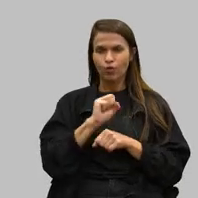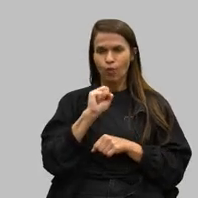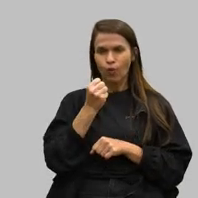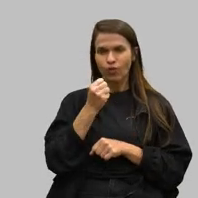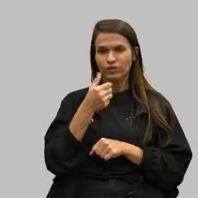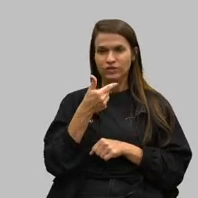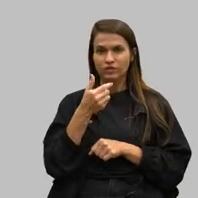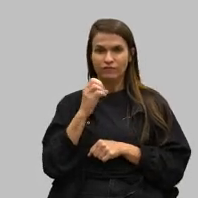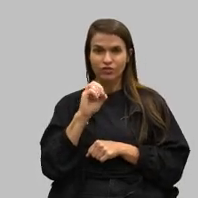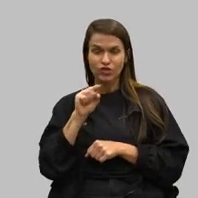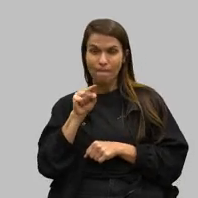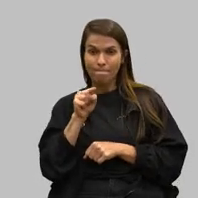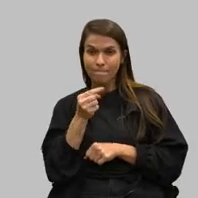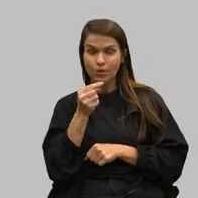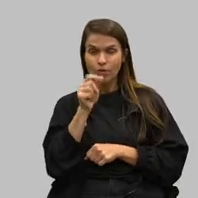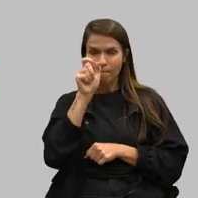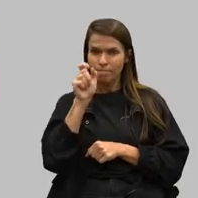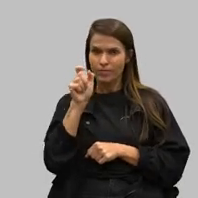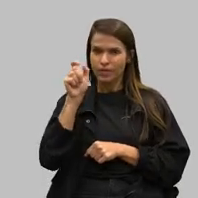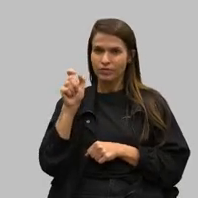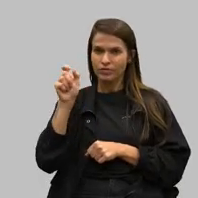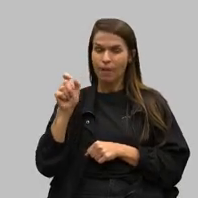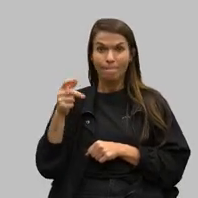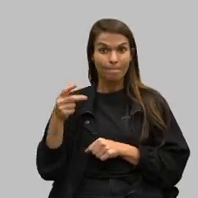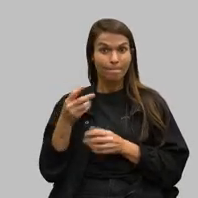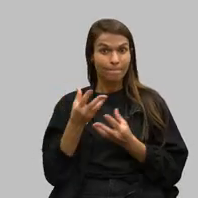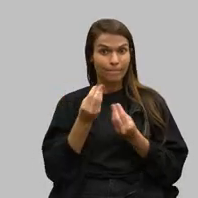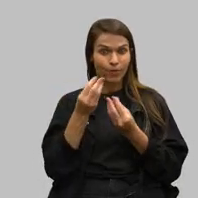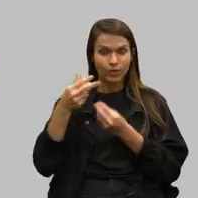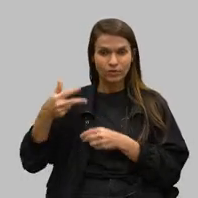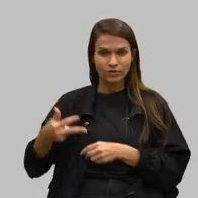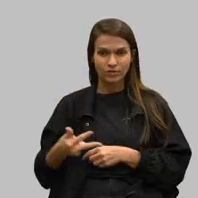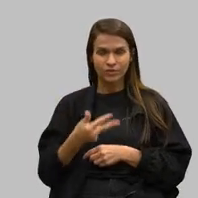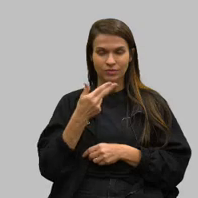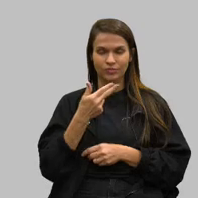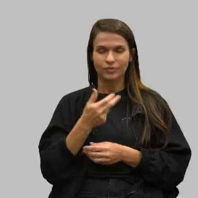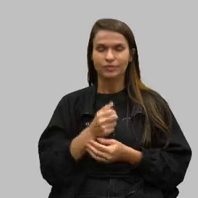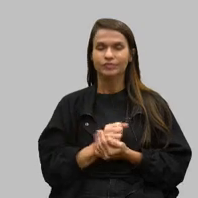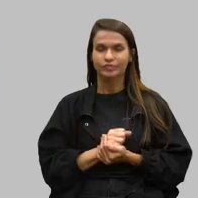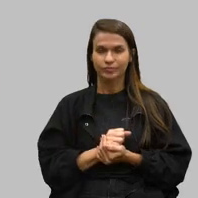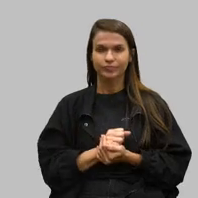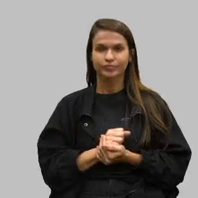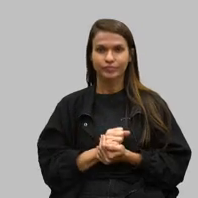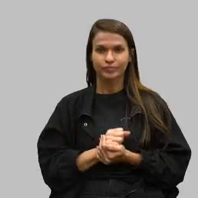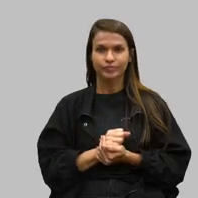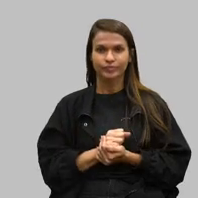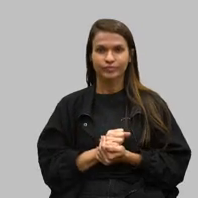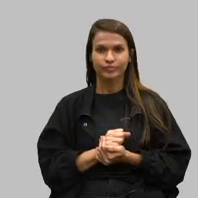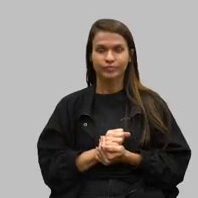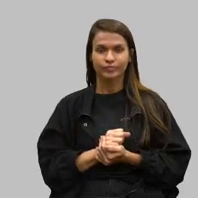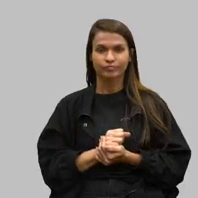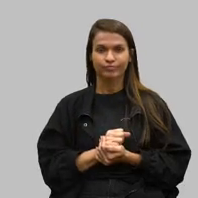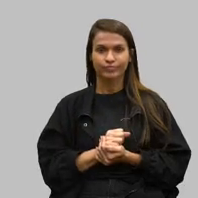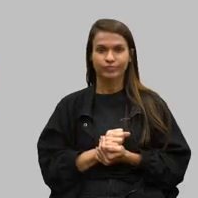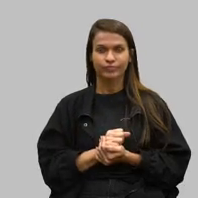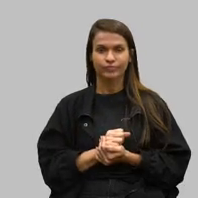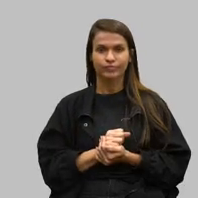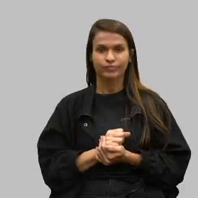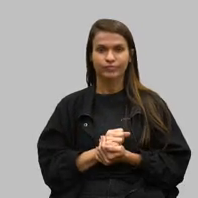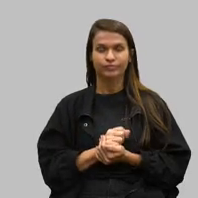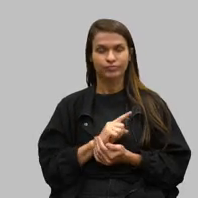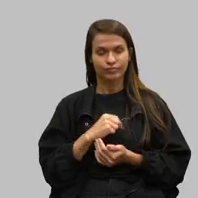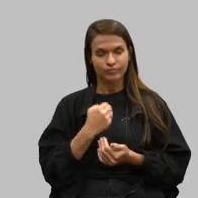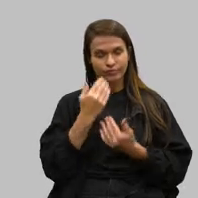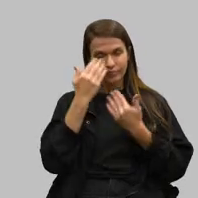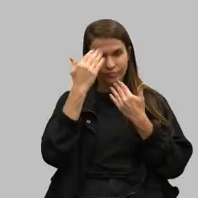mil pessoas, muita, cirurgias, é muita coisa. Ou seja, nossos, agradecimento,